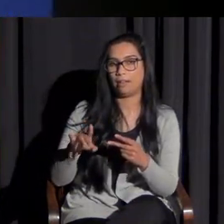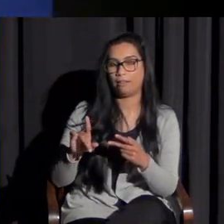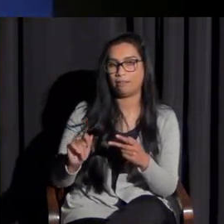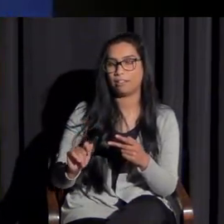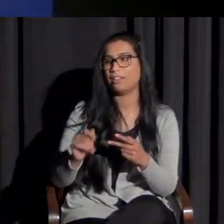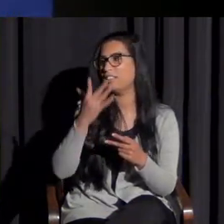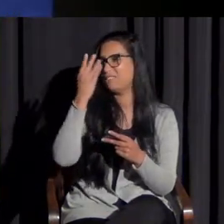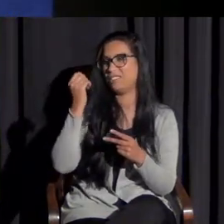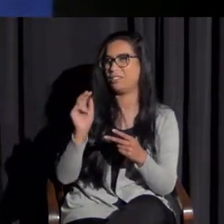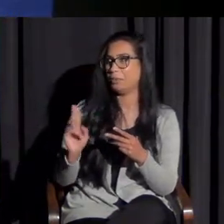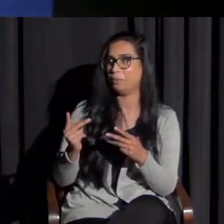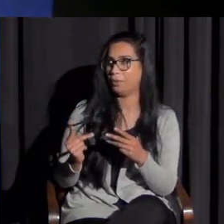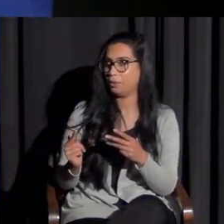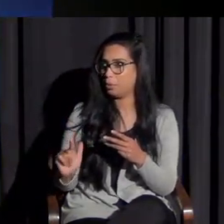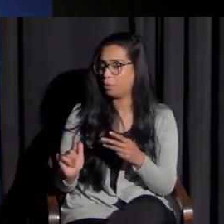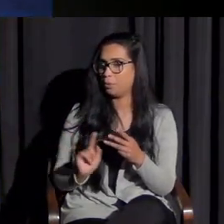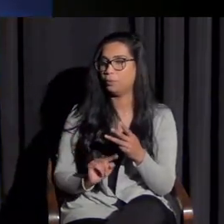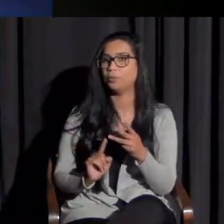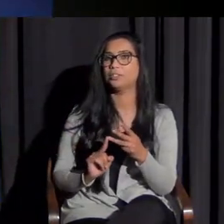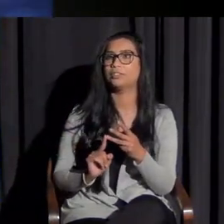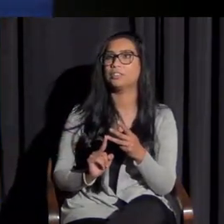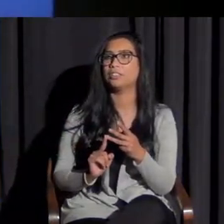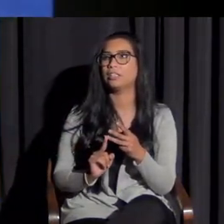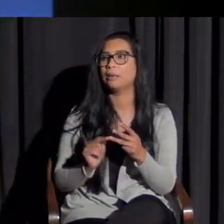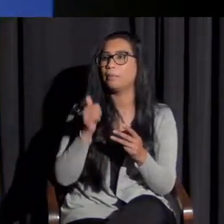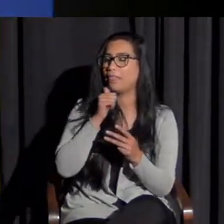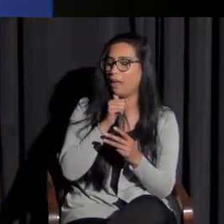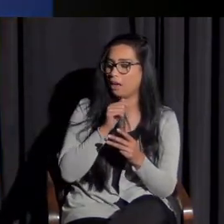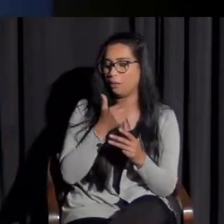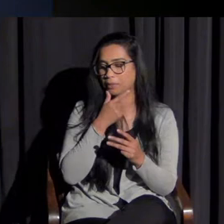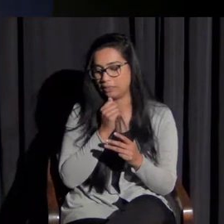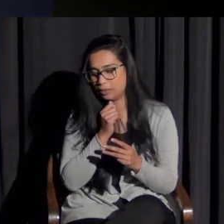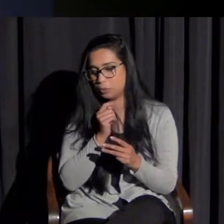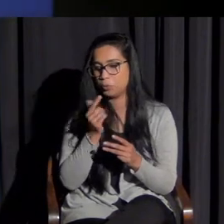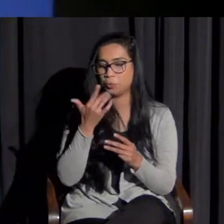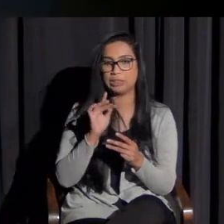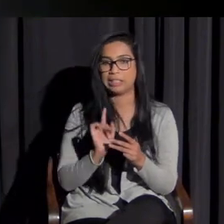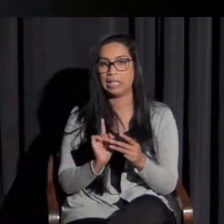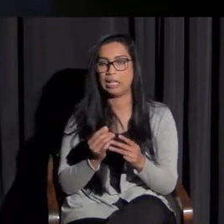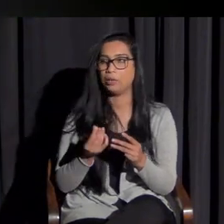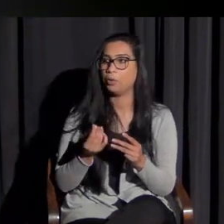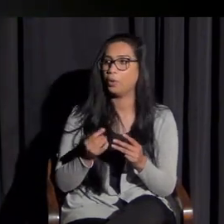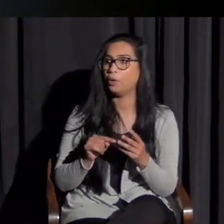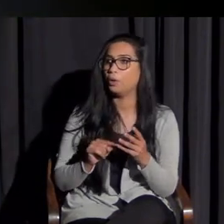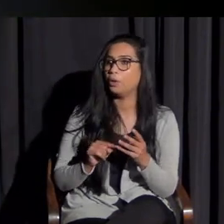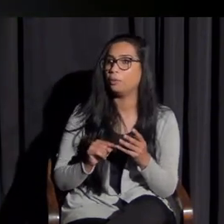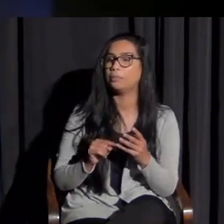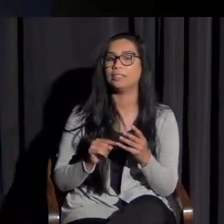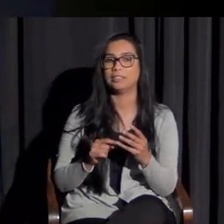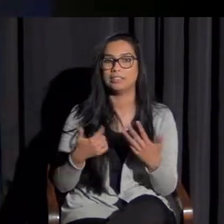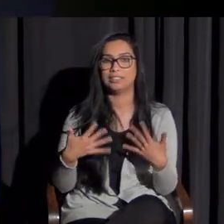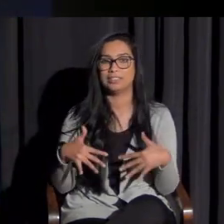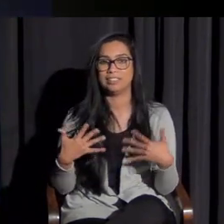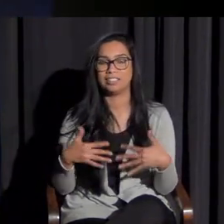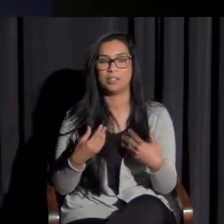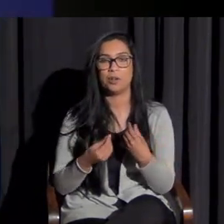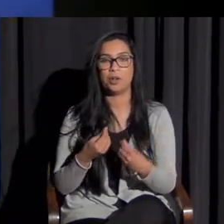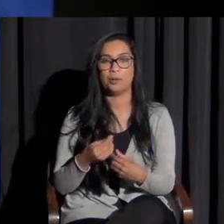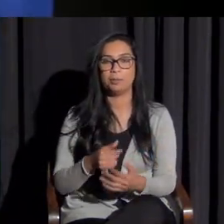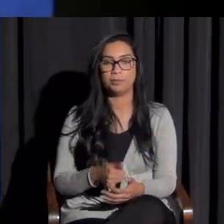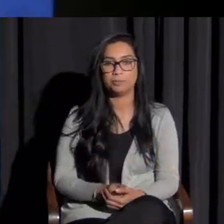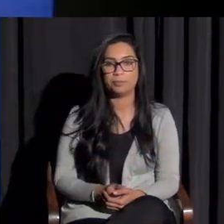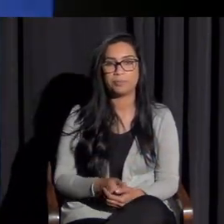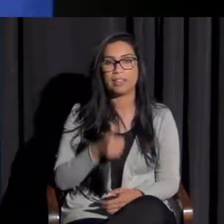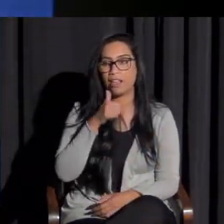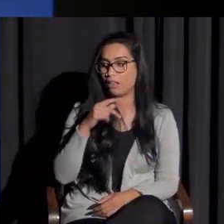esqueci o nome dela. Menino. Menina, é menina. Eu acredito. O nome dela é Helena. Lá pra lá tem um rio. Tem um rio? Menino. Mas rio de água